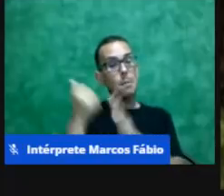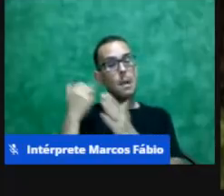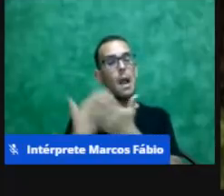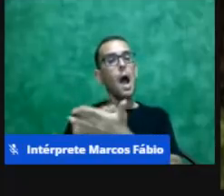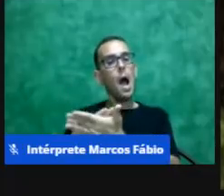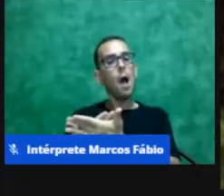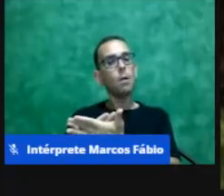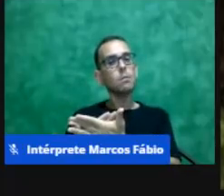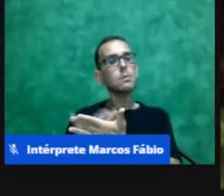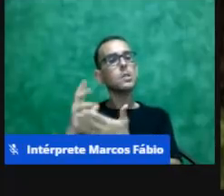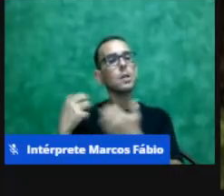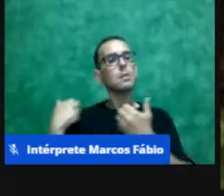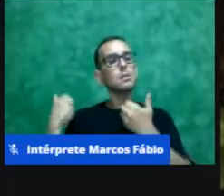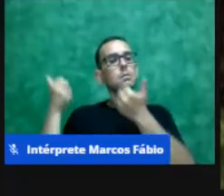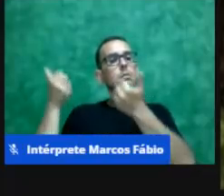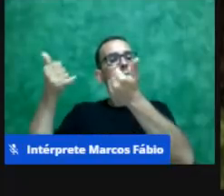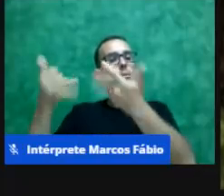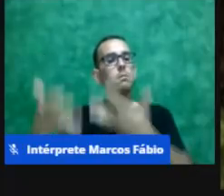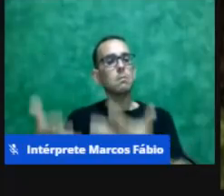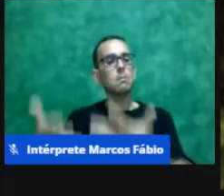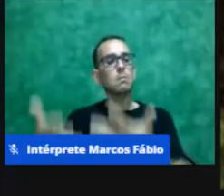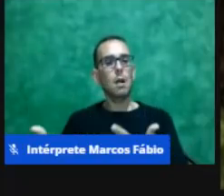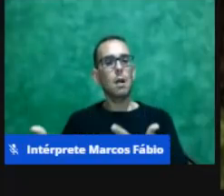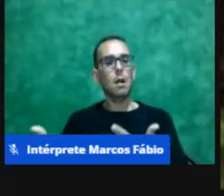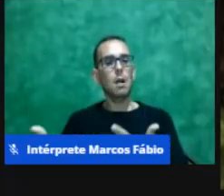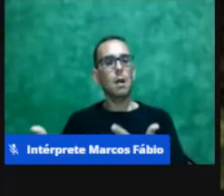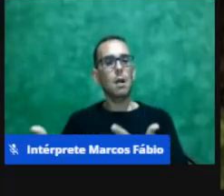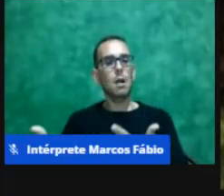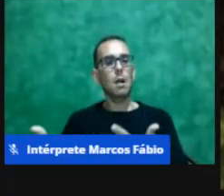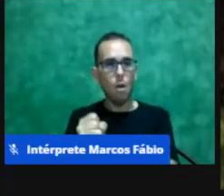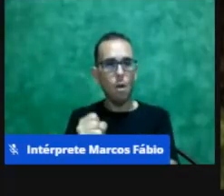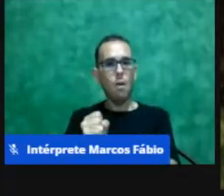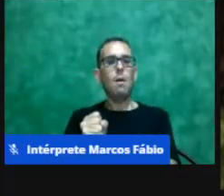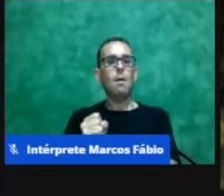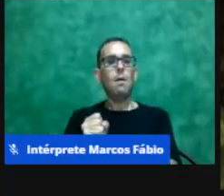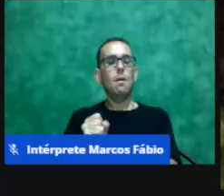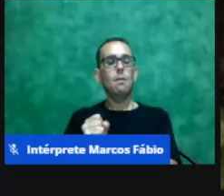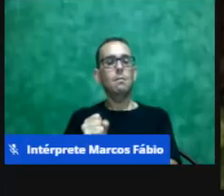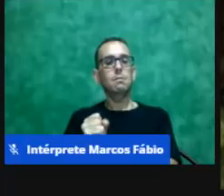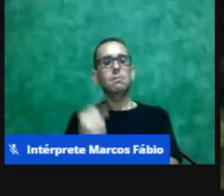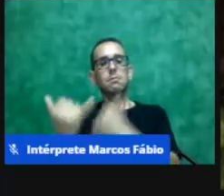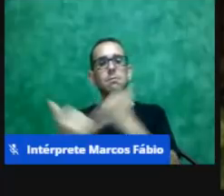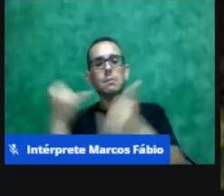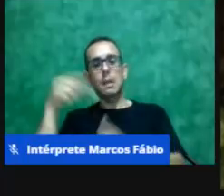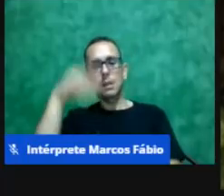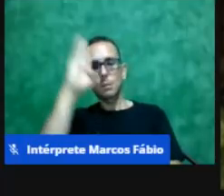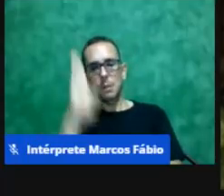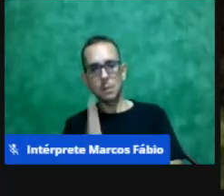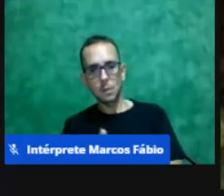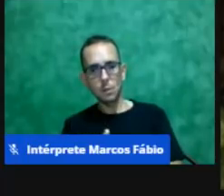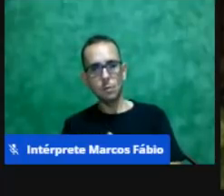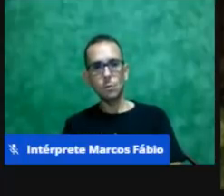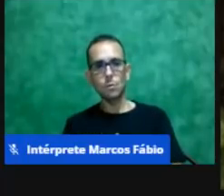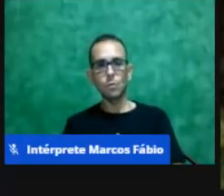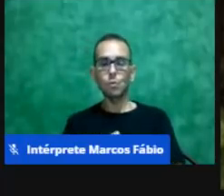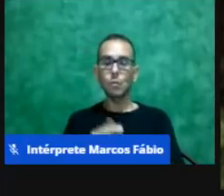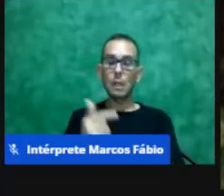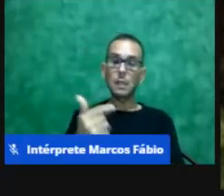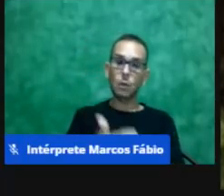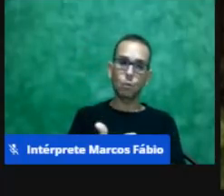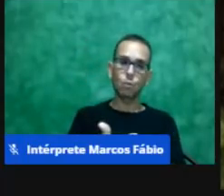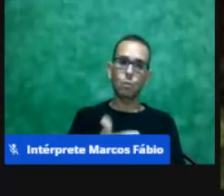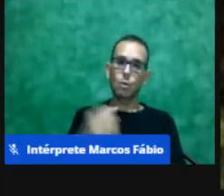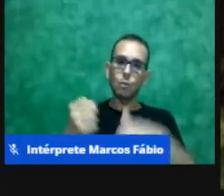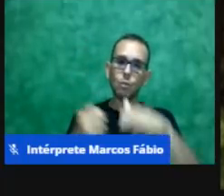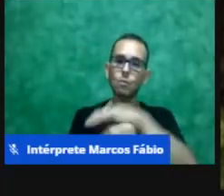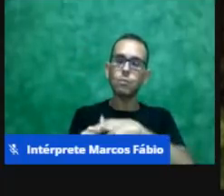eu já havia falado sobre o contexto histórico dos jogos e brincadeiras africanas no Brasil. Já nessa aula que eu vou introduzir a brincadeira, eu